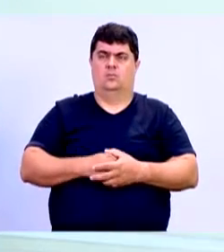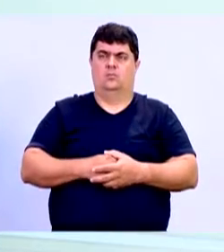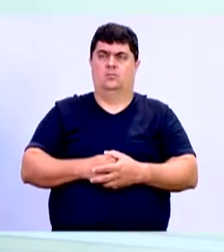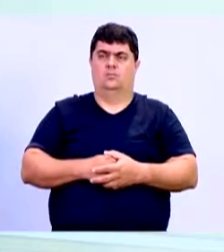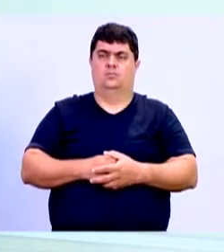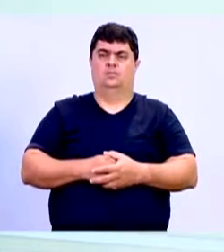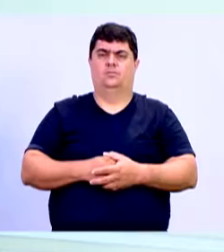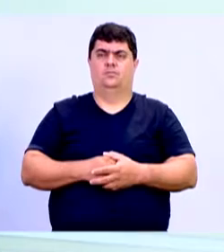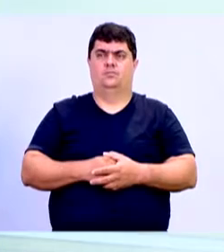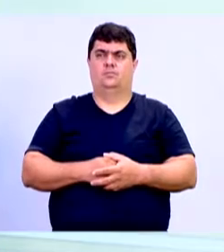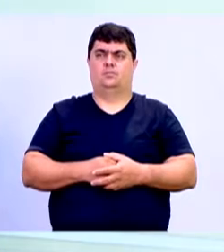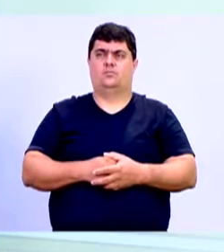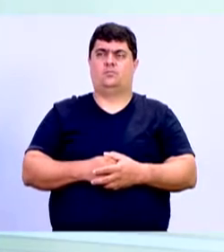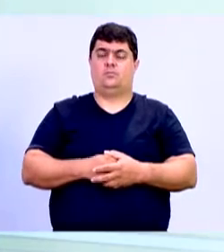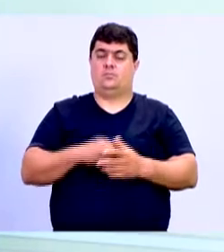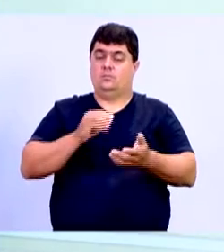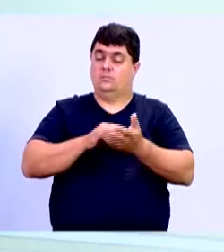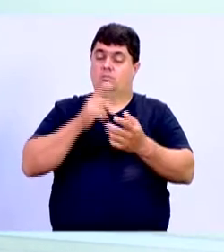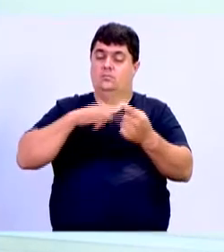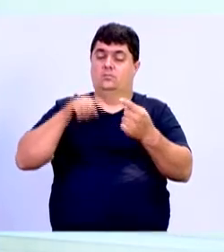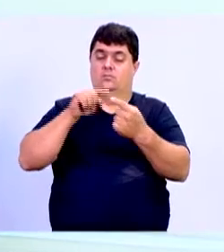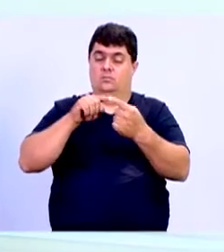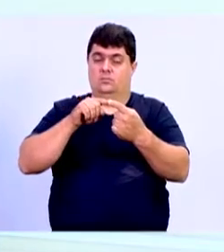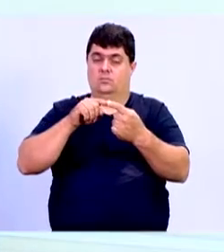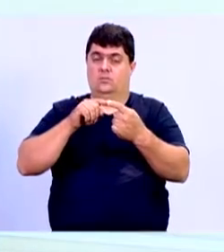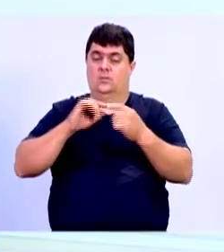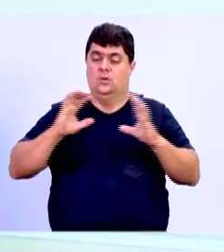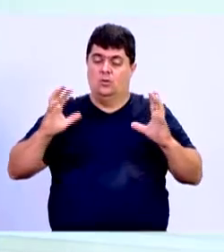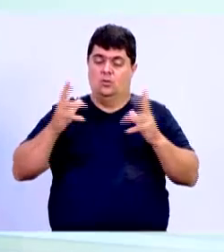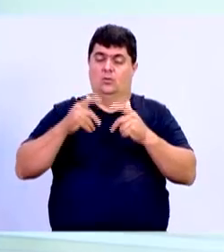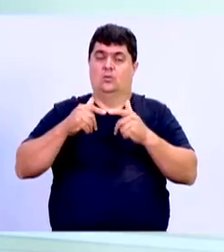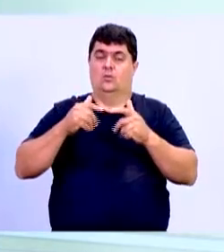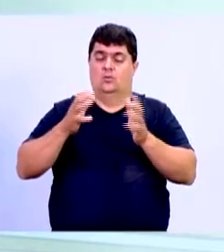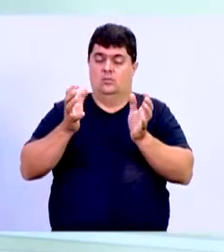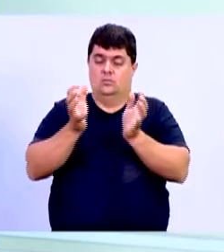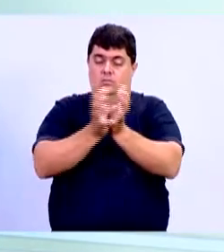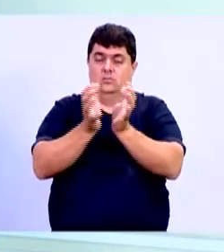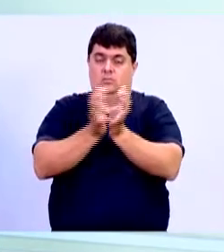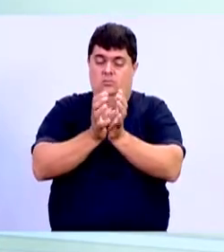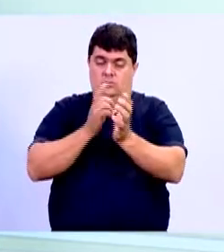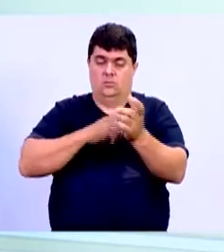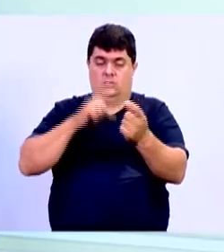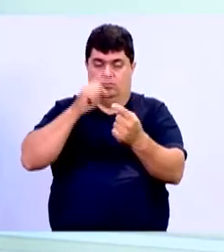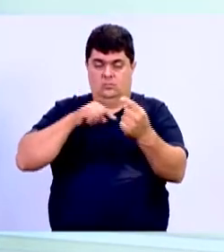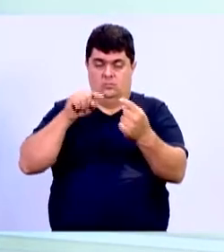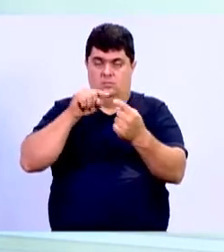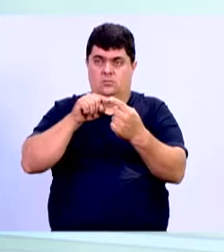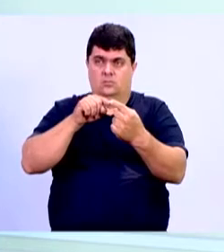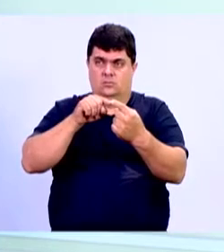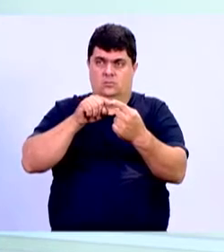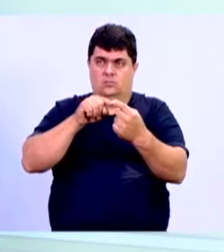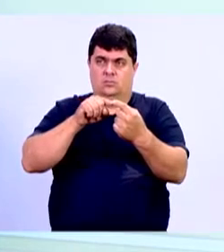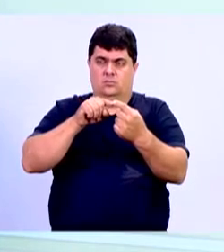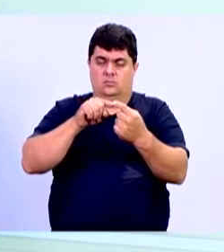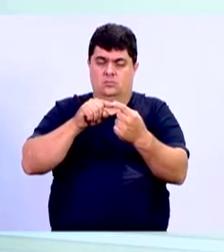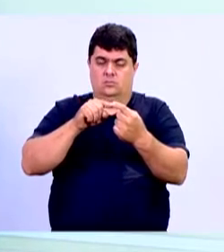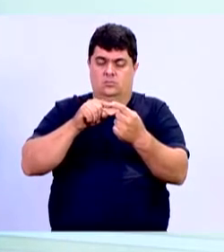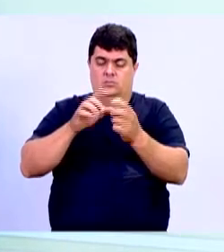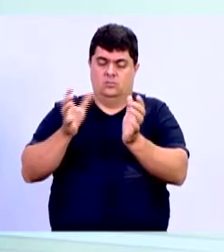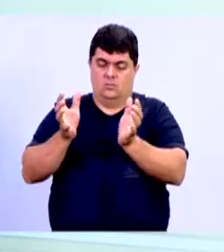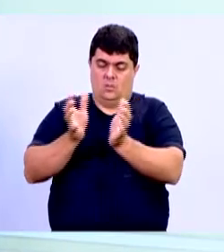objetivo comum, né? Uma equipe é quando se possui um objetivo para o